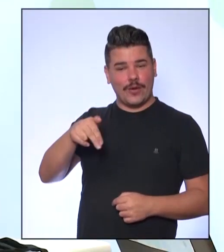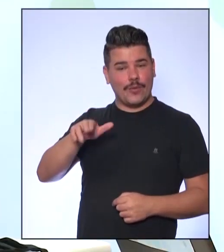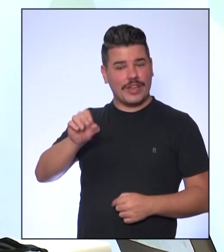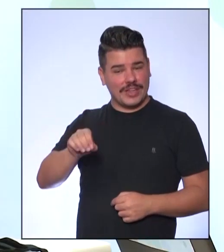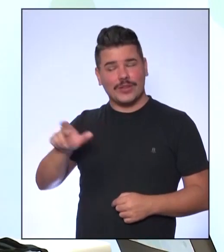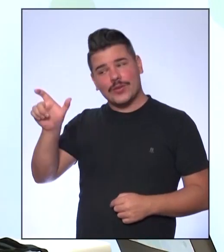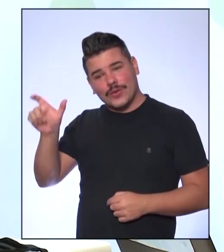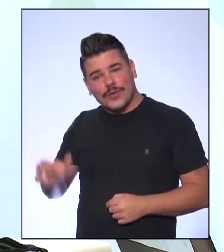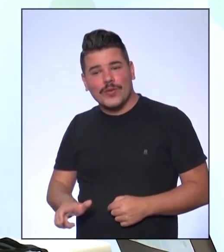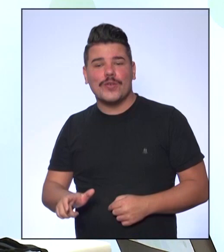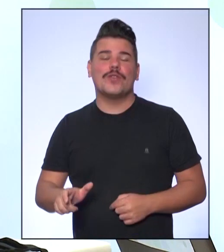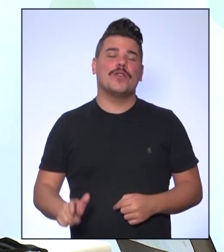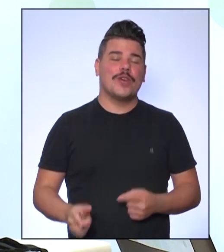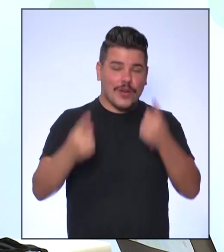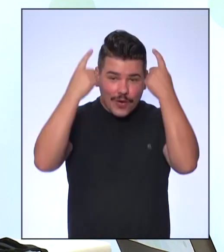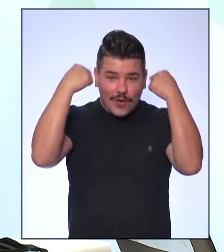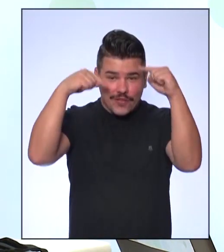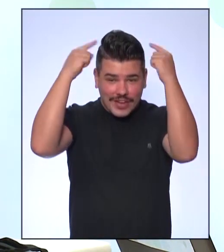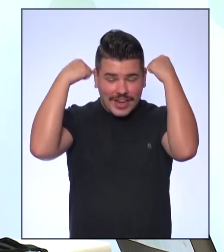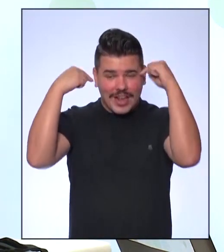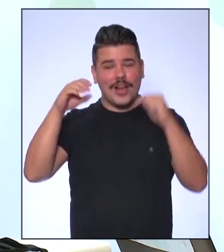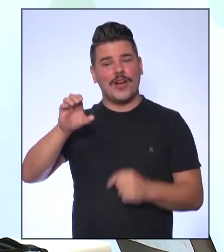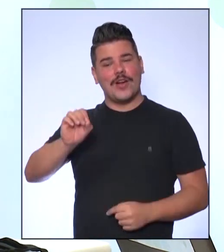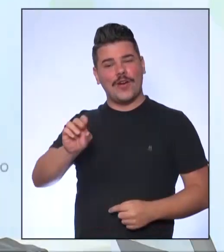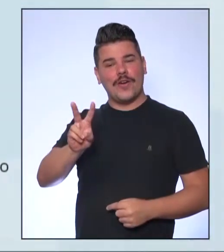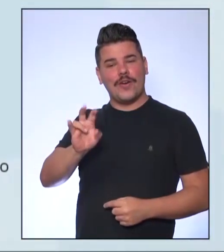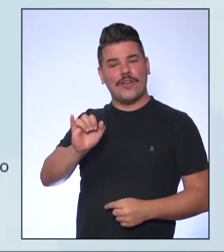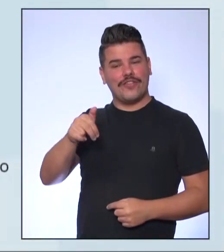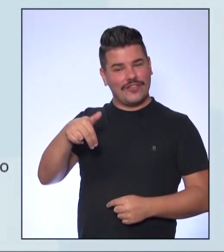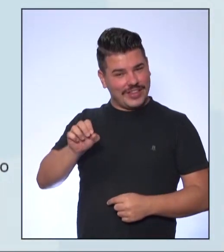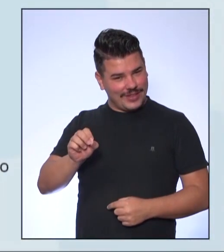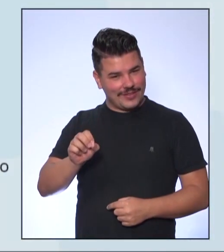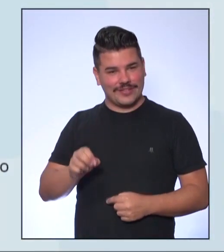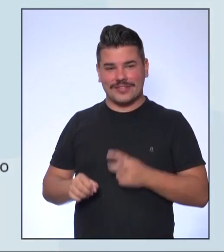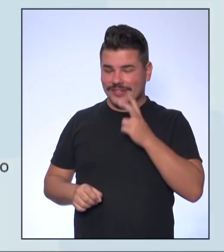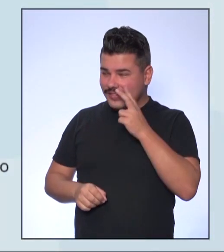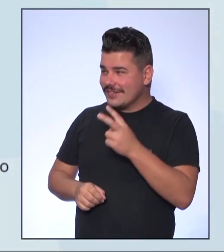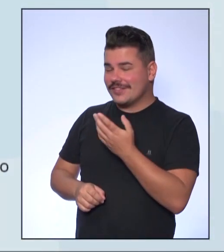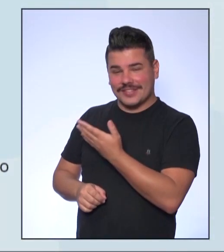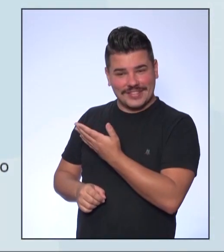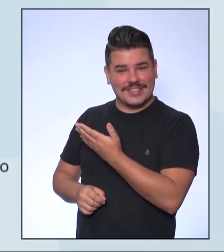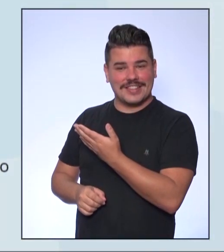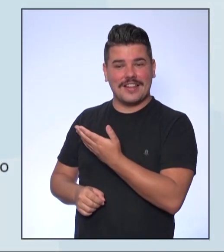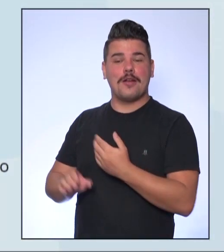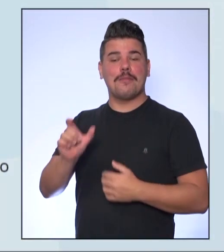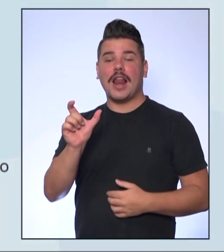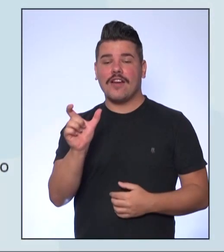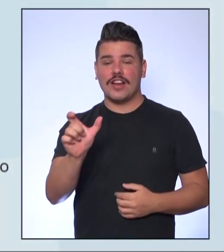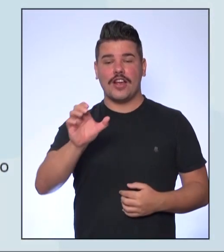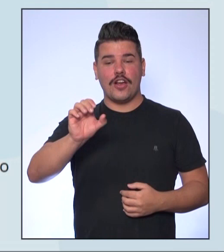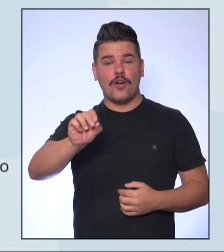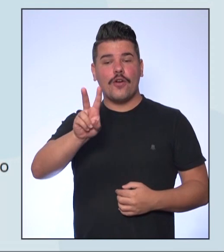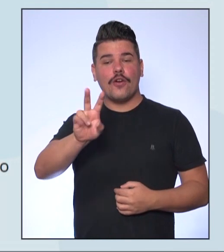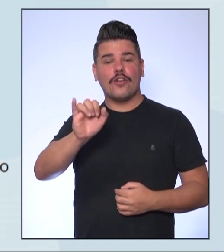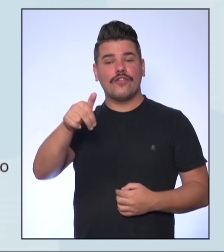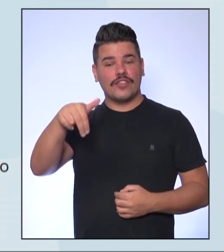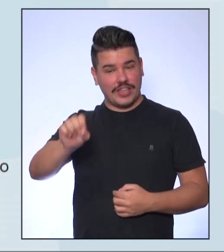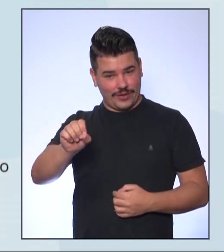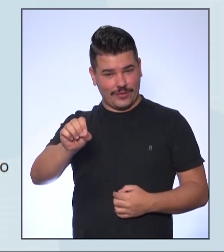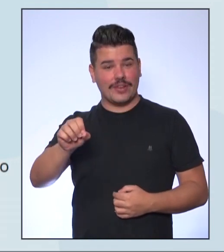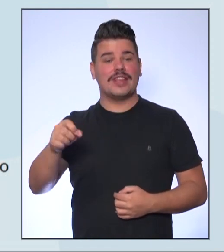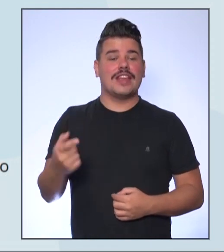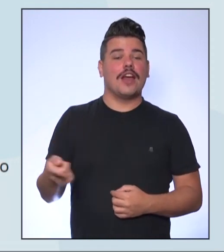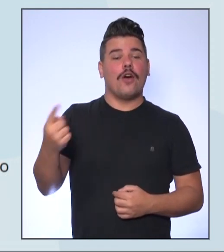agora que interessante, né? Vou pedir para colocar de novo o slide na tela. A palavra ovino em branco.